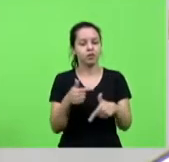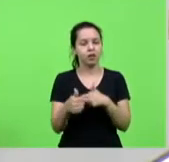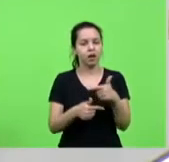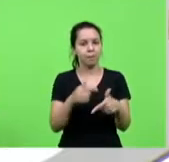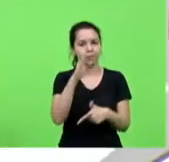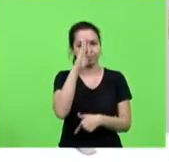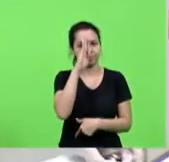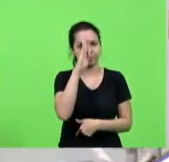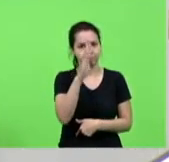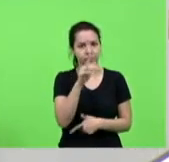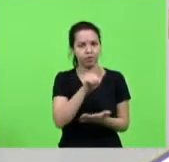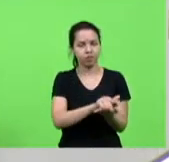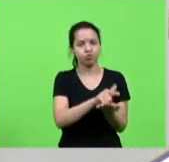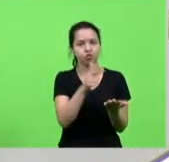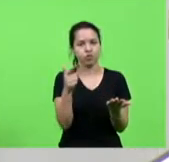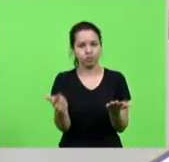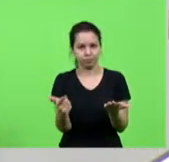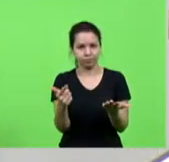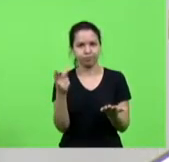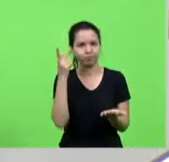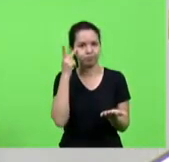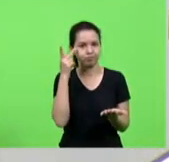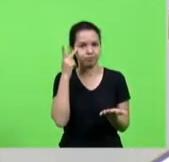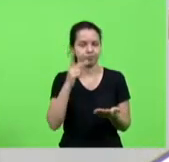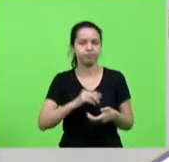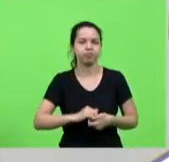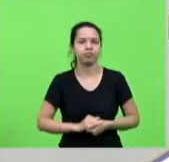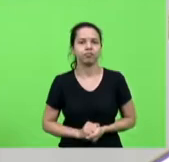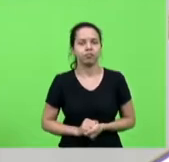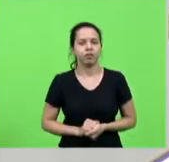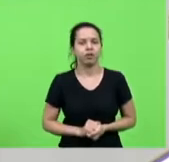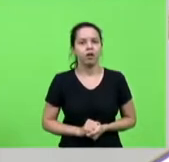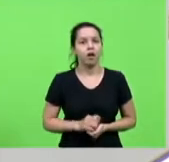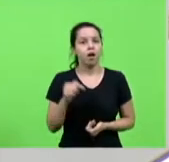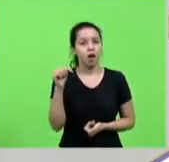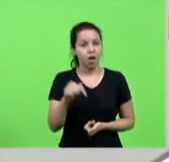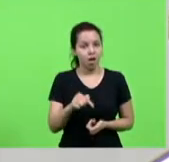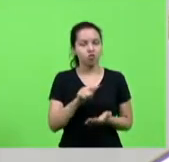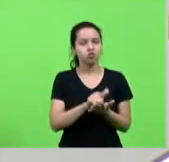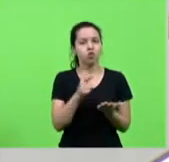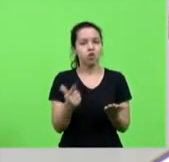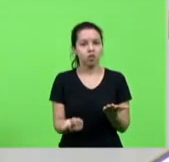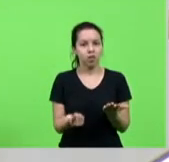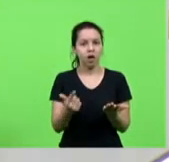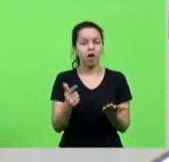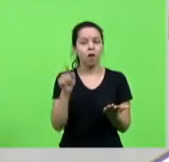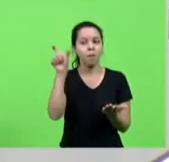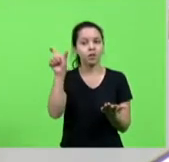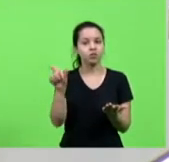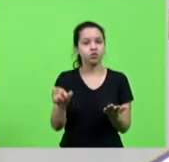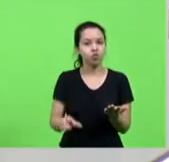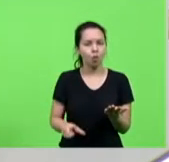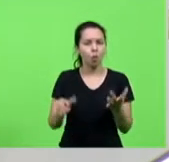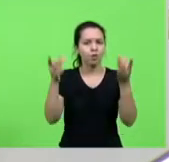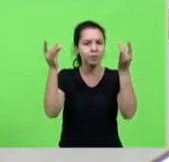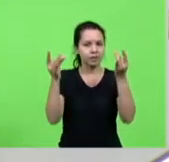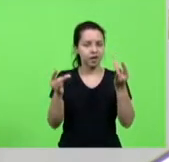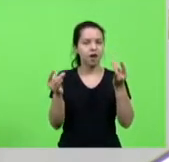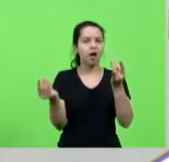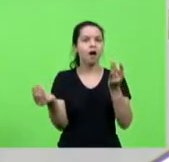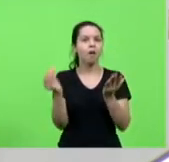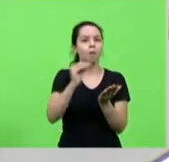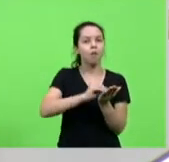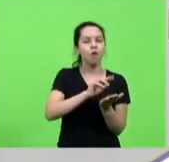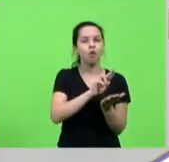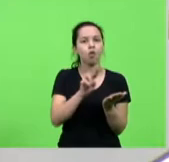da Folha de São Paulo. Na matéria da Folha de São Paulo, a gente tem um especialista. Quem é o nosso especialista? É o Ariel de